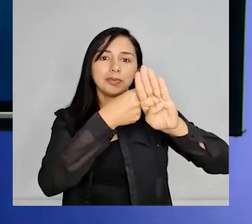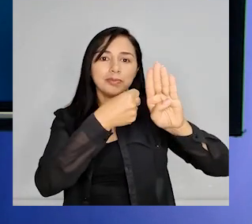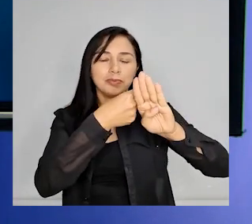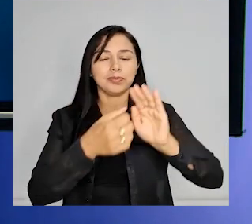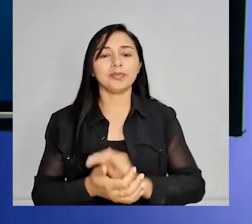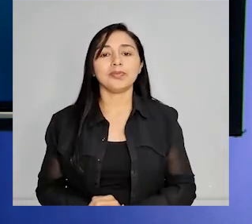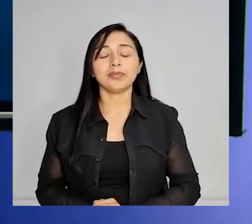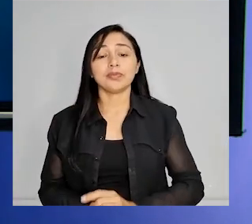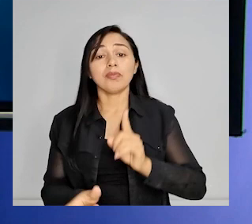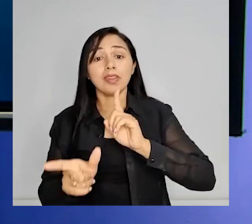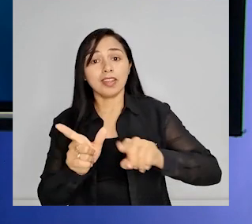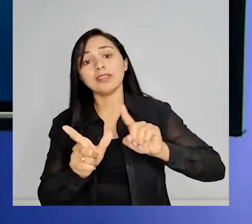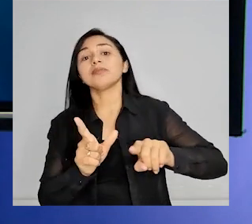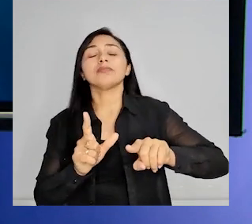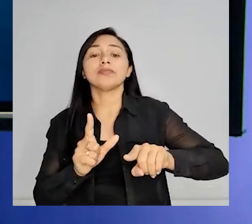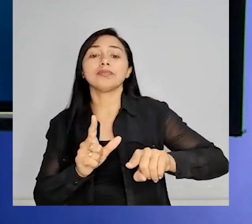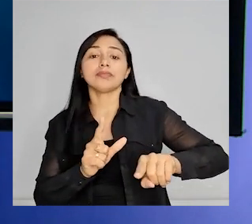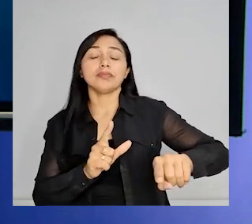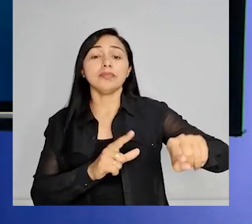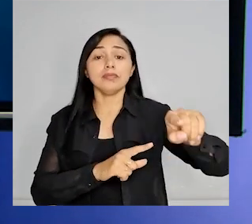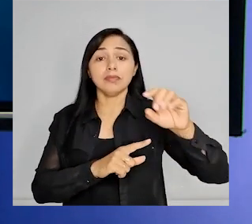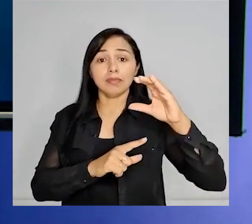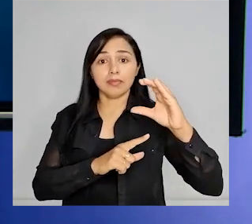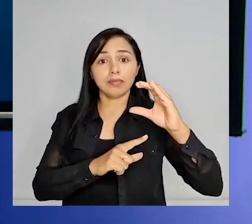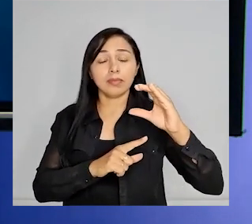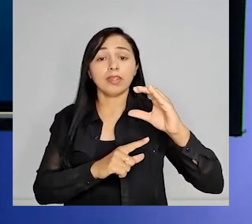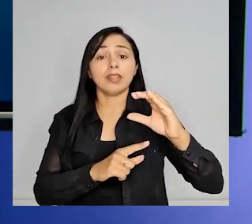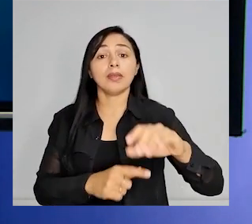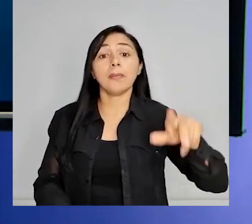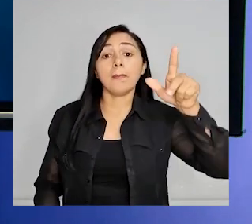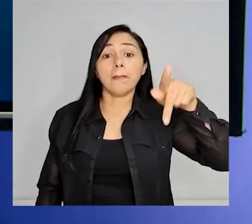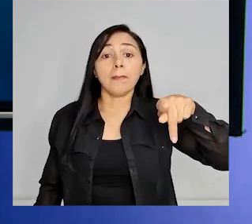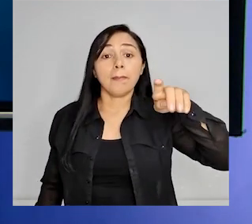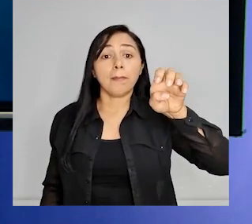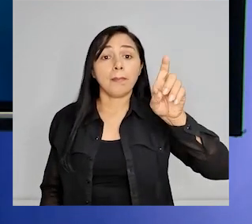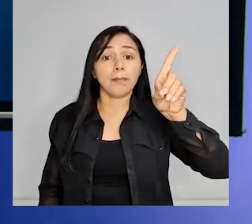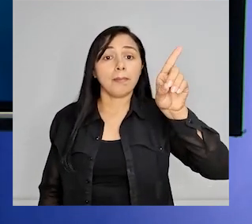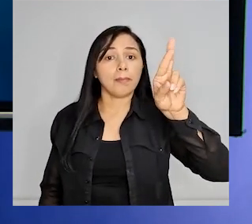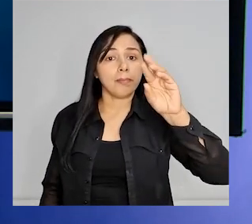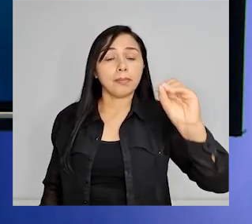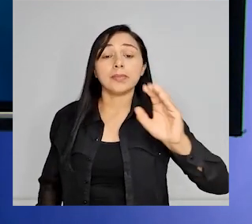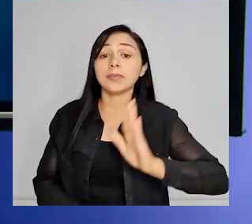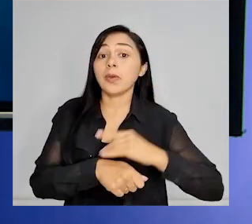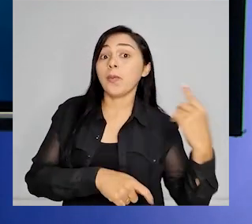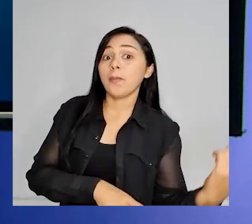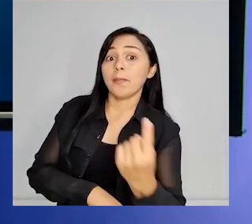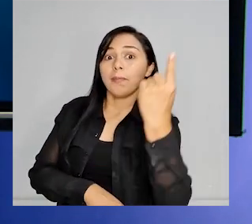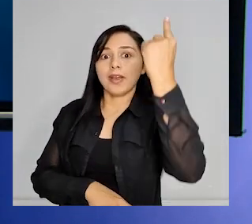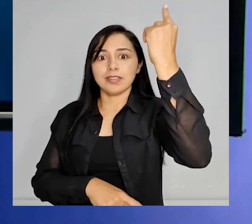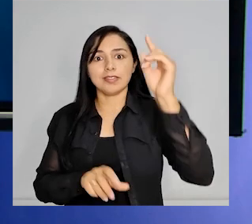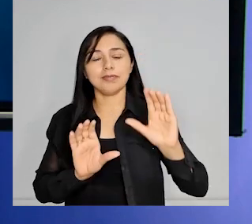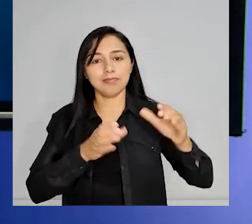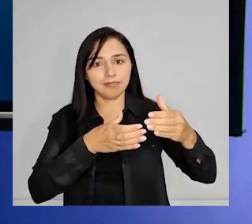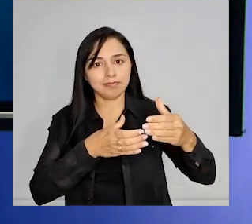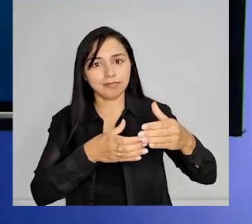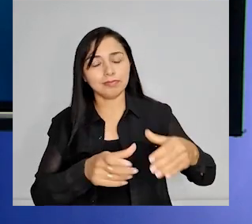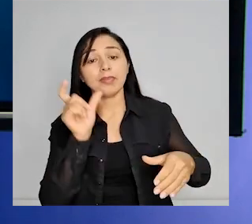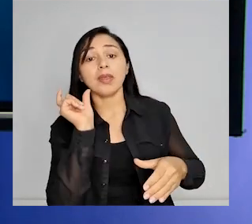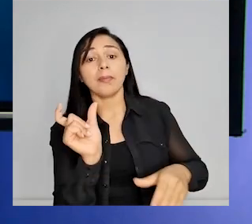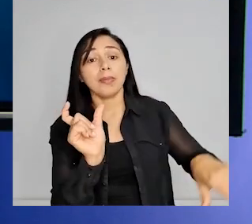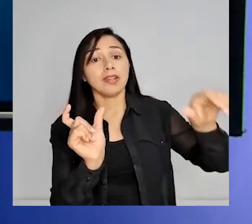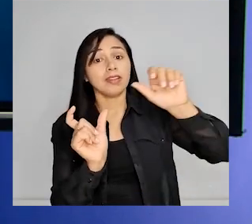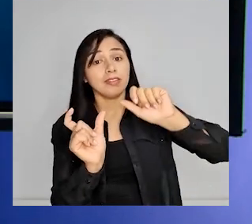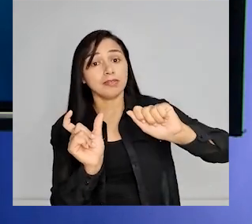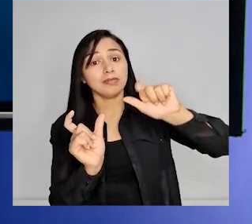é o mais alto da turma. A palavra alto é classificado como um adjetivo e aqui ela